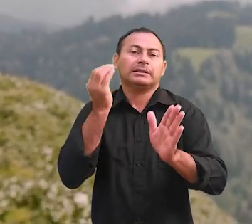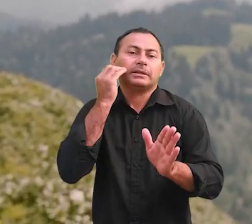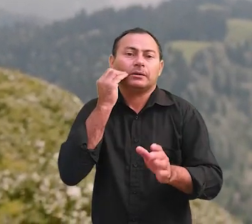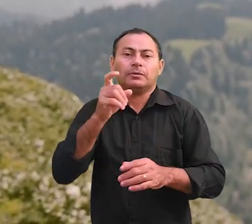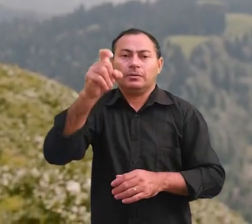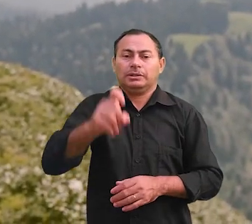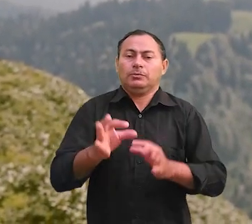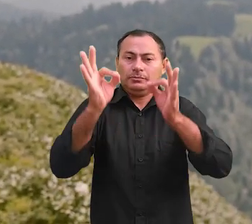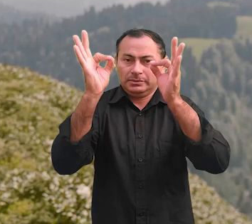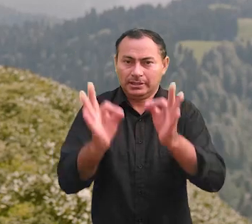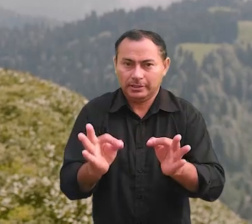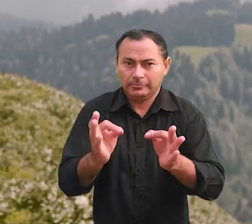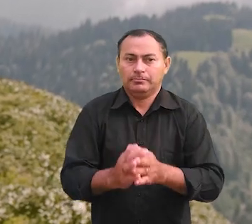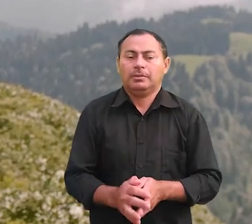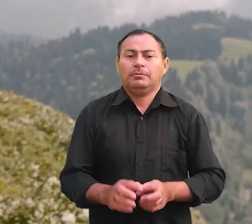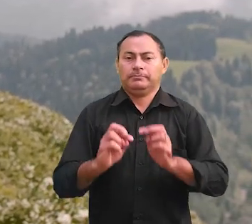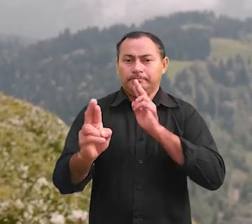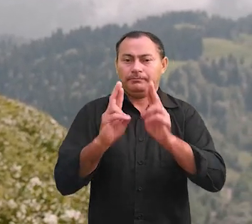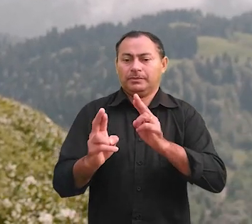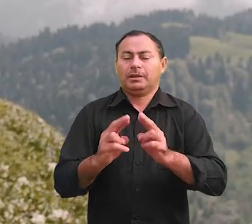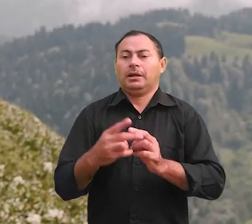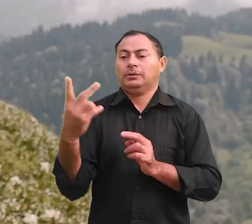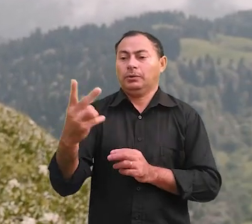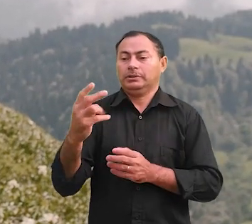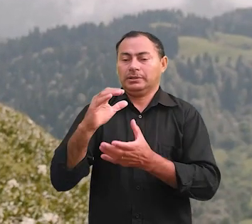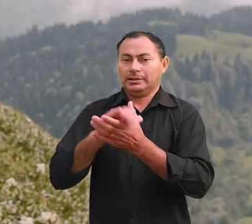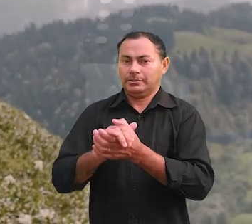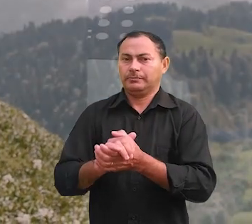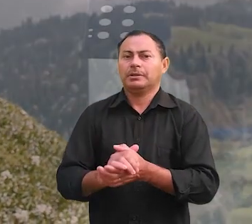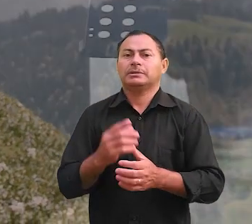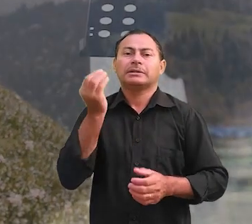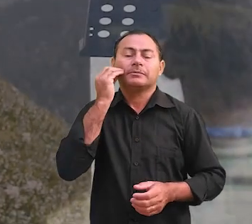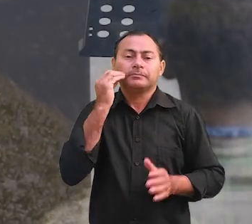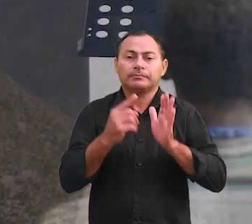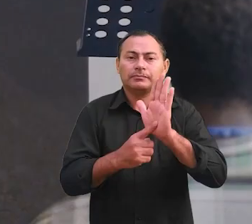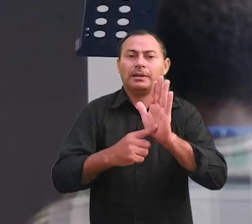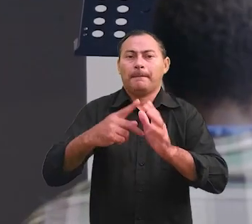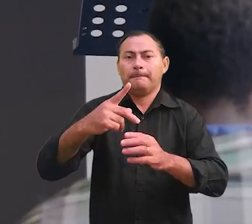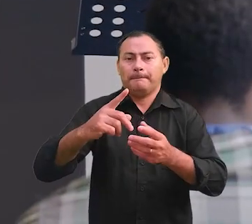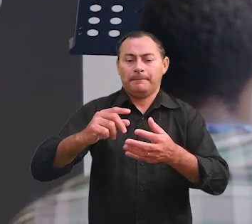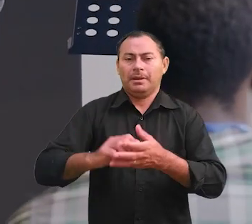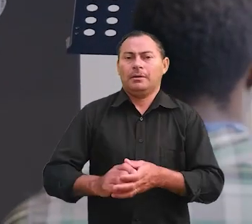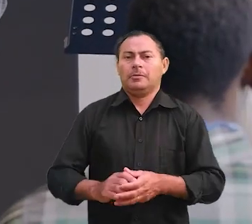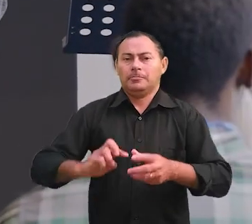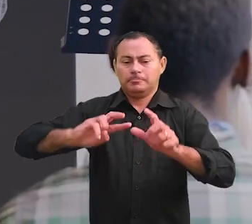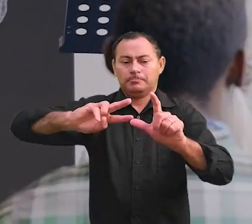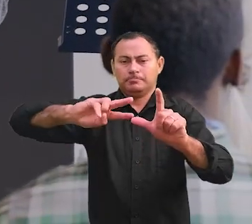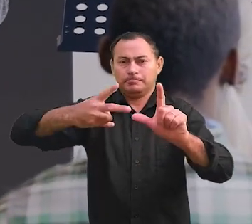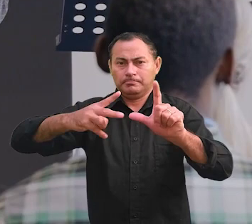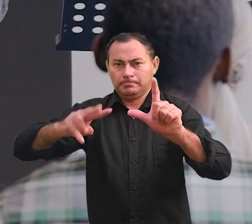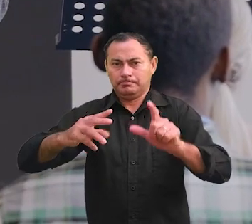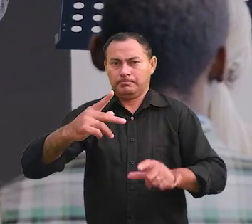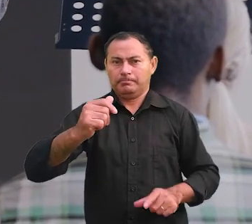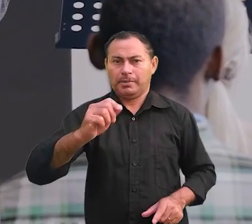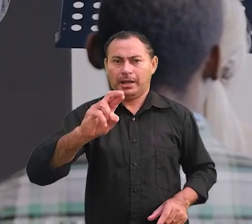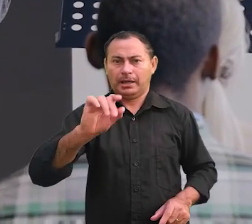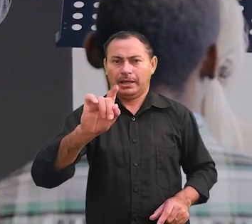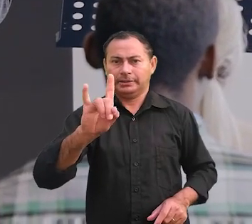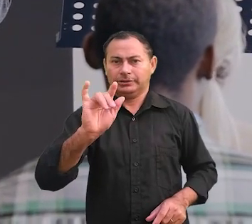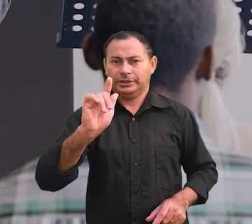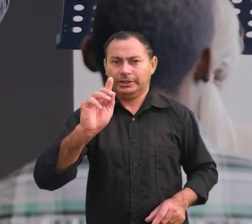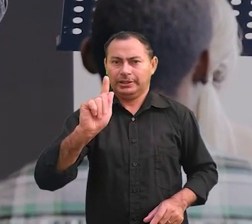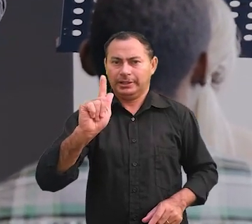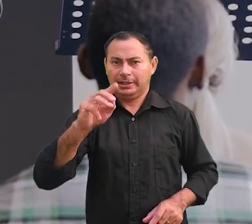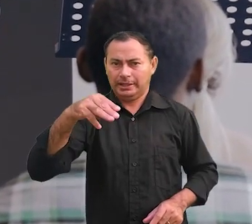tentado apresentar o que seria o ideal para uma relação a dois tenta nos apresentar um paradigma um modelo exemplo